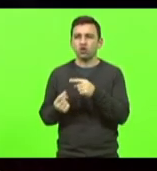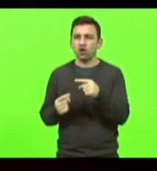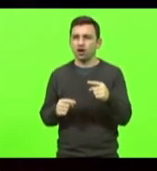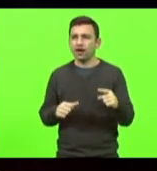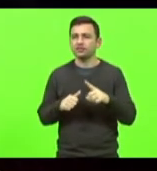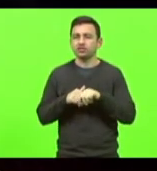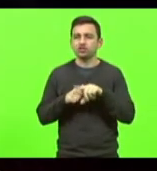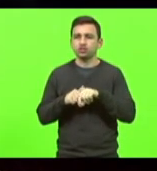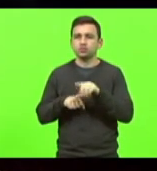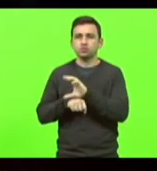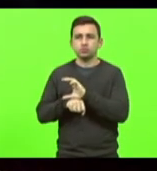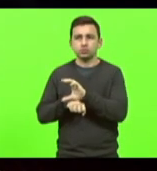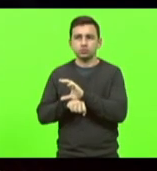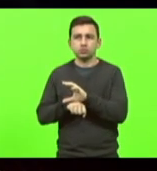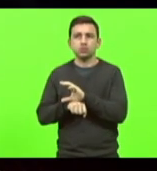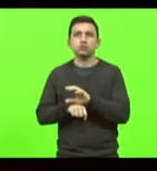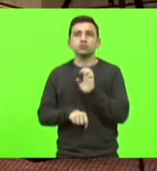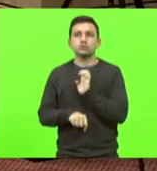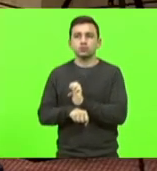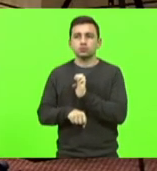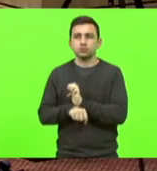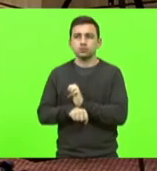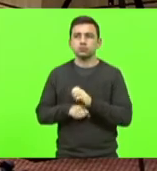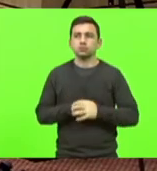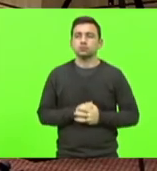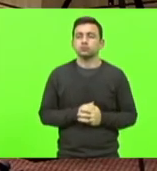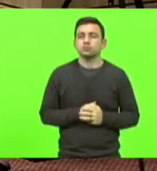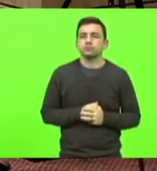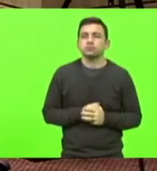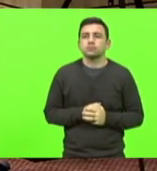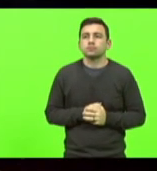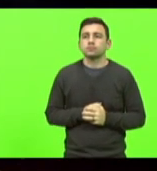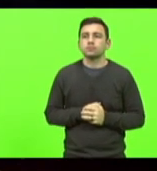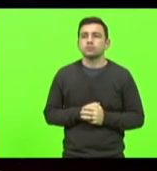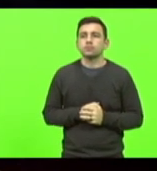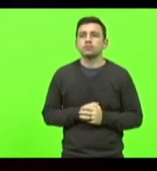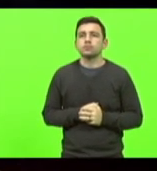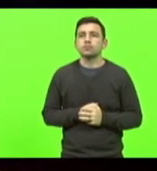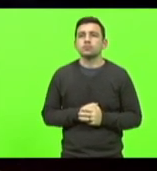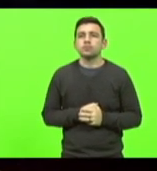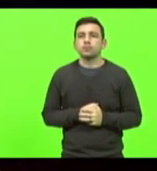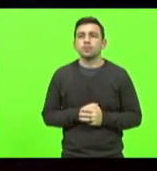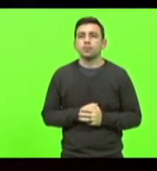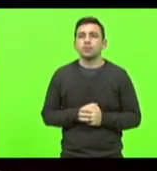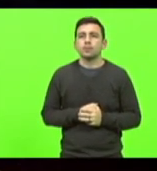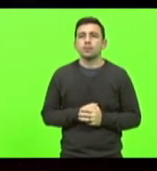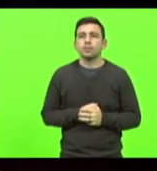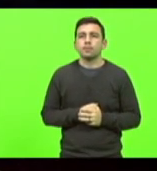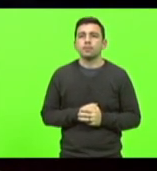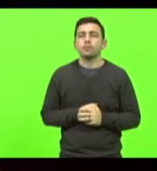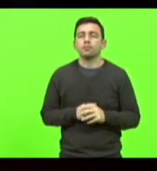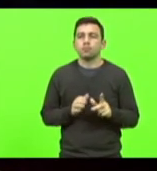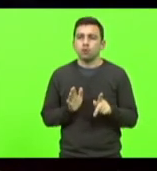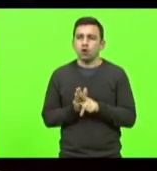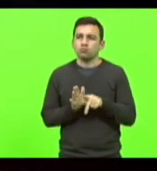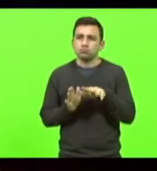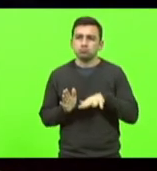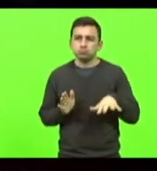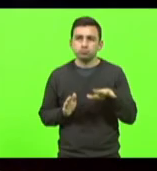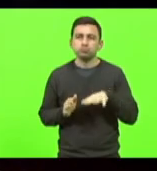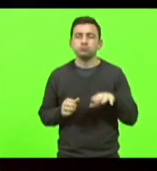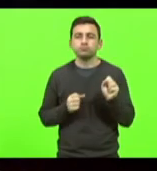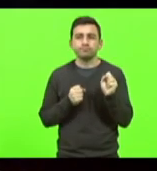da constituição estadual há 30 segundos Deputado e prerrogativas do Poder Executivo